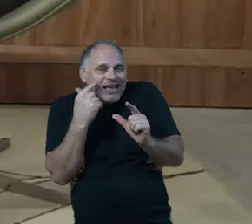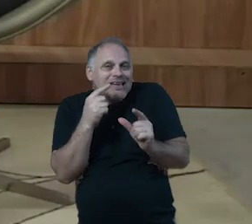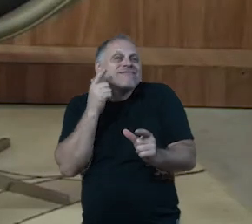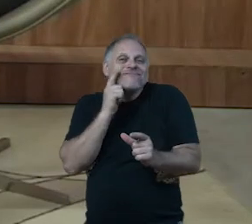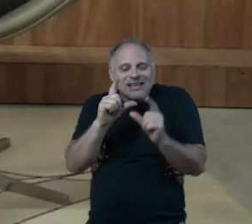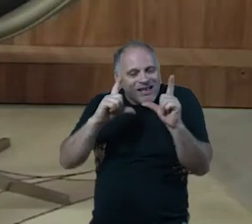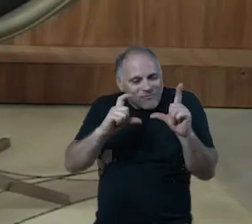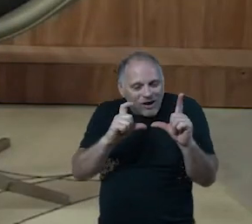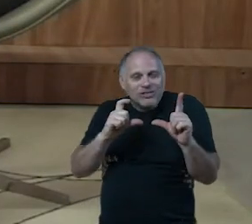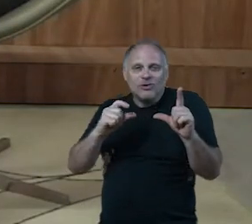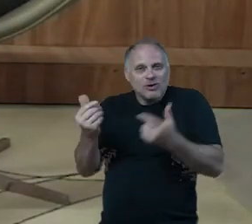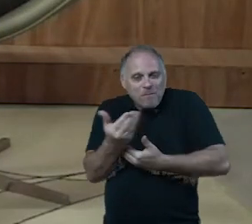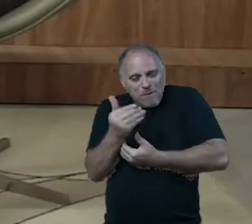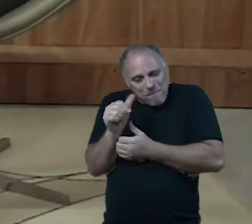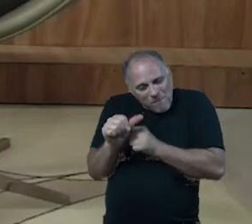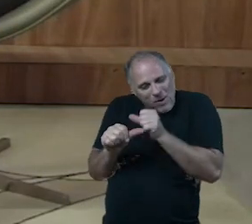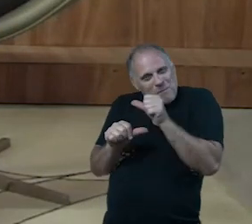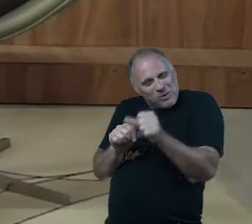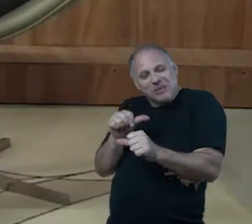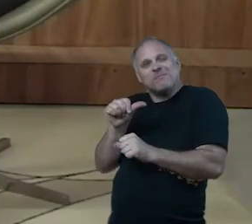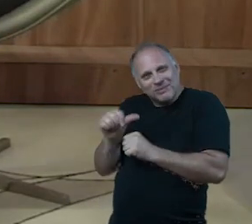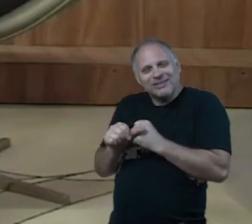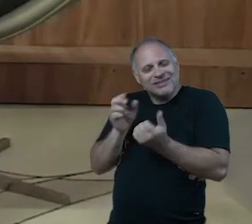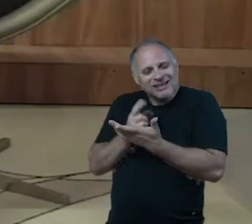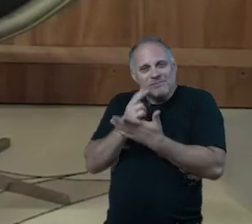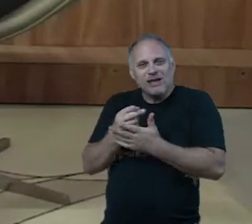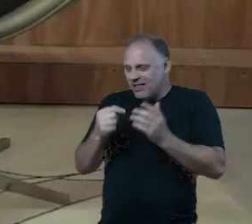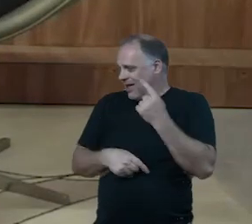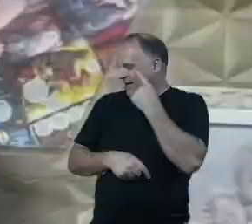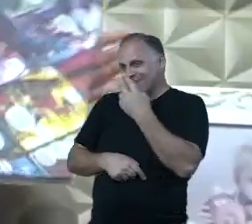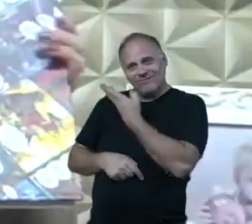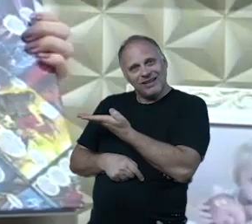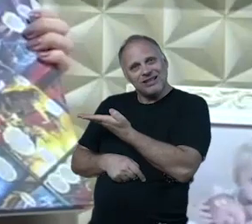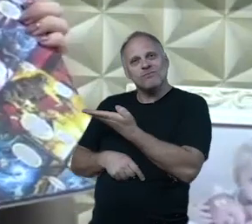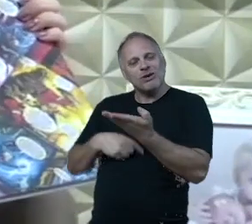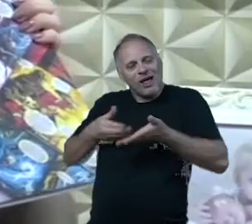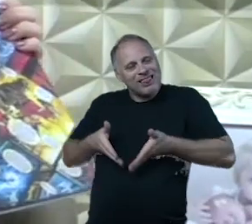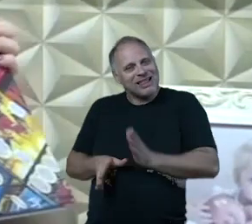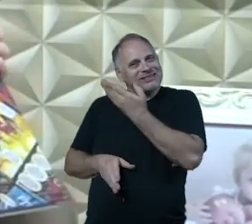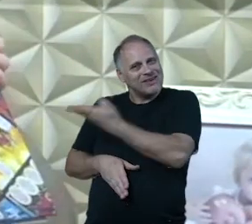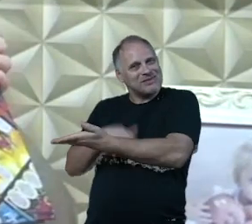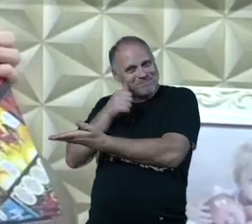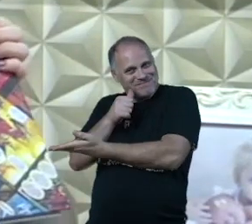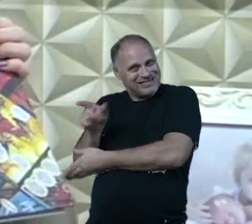assim, e que o bebê vai mudando. Um exemplo foi essa bebê aqui, que quando ela nasceu,